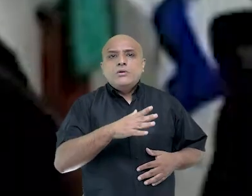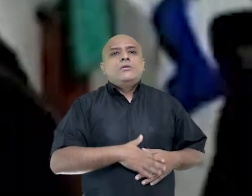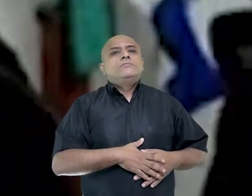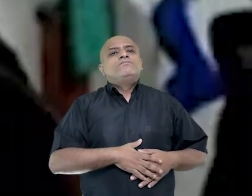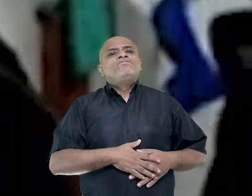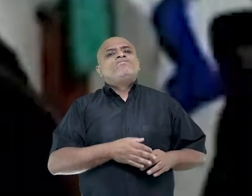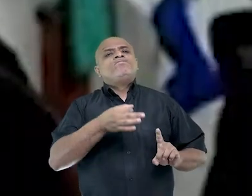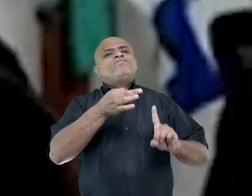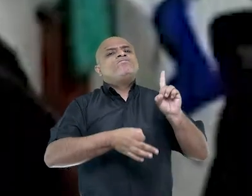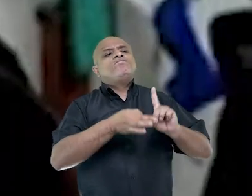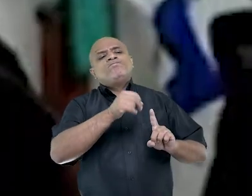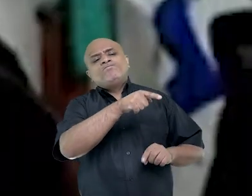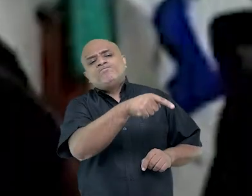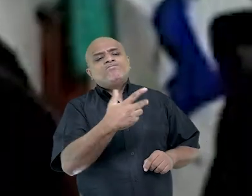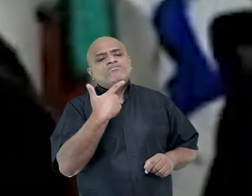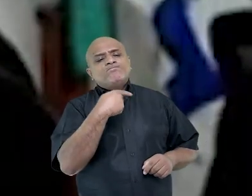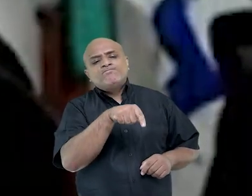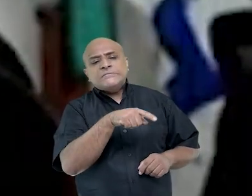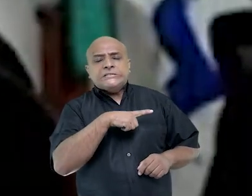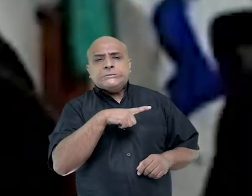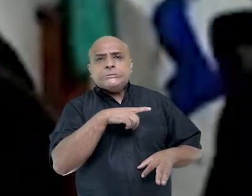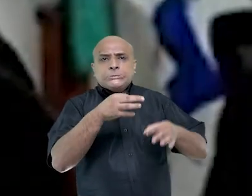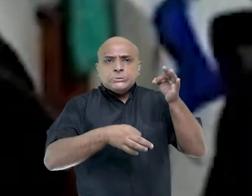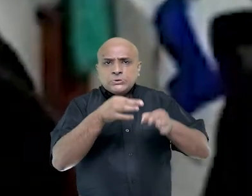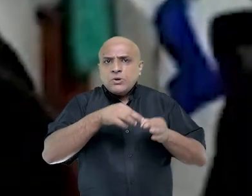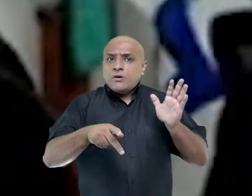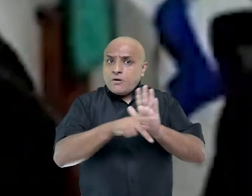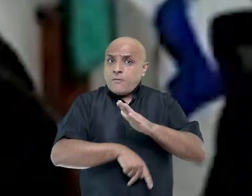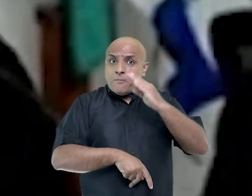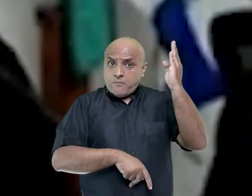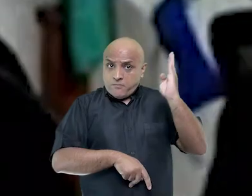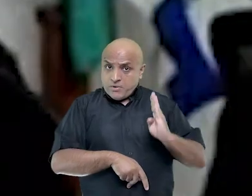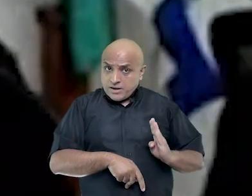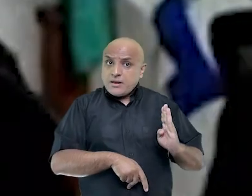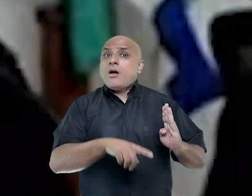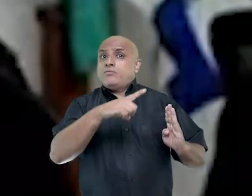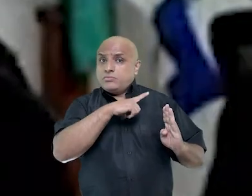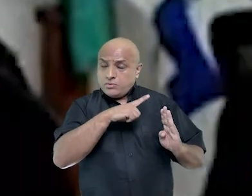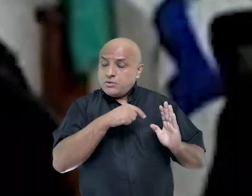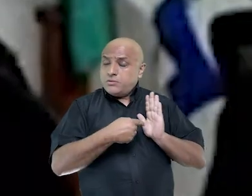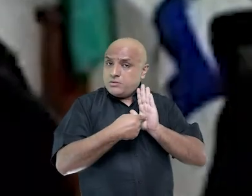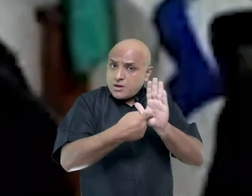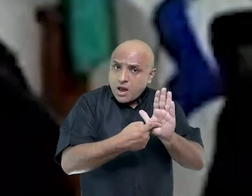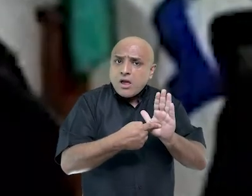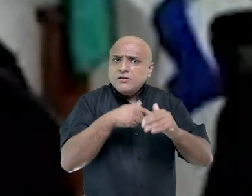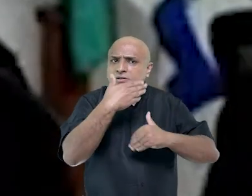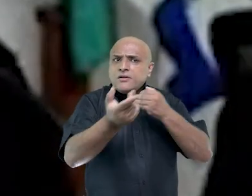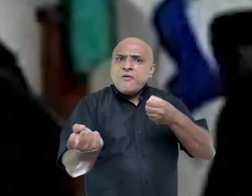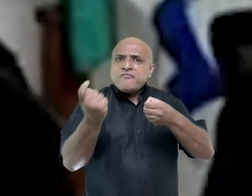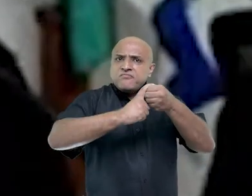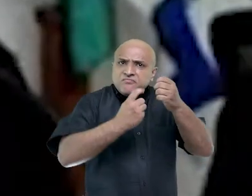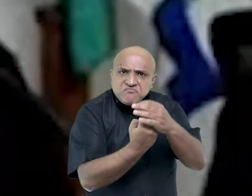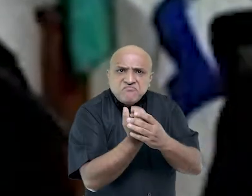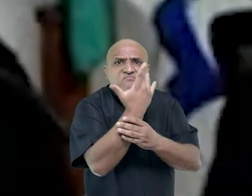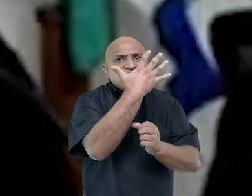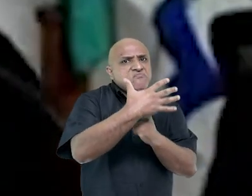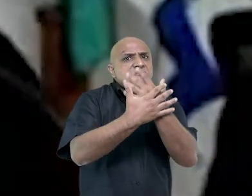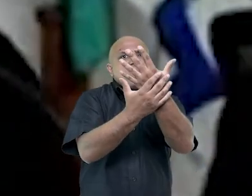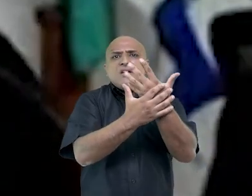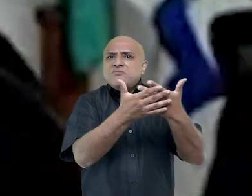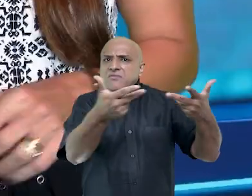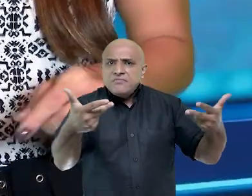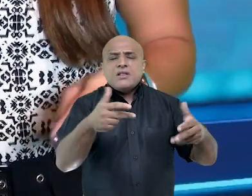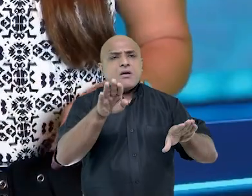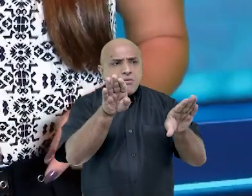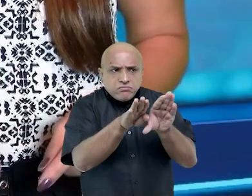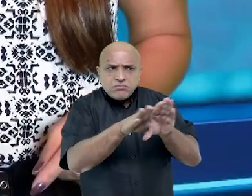magistrado considerou que o ordenamento jurídico brasileiro adota o princípio da reparação integral do dano